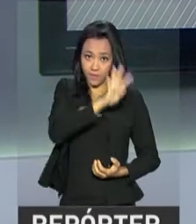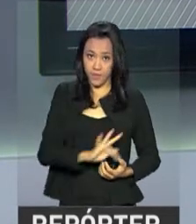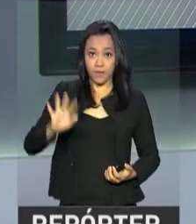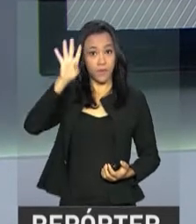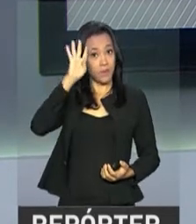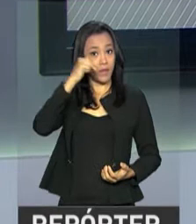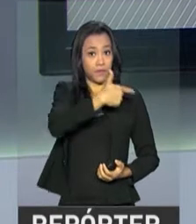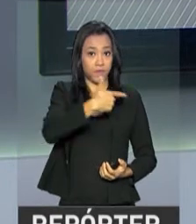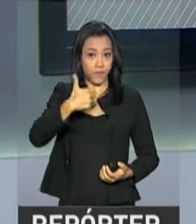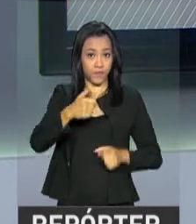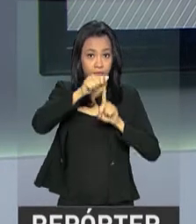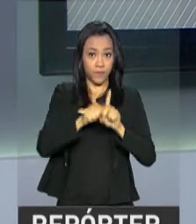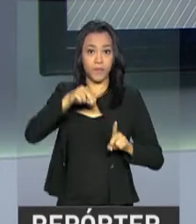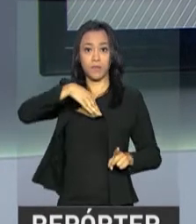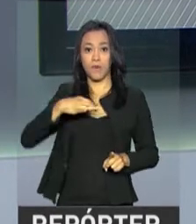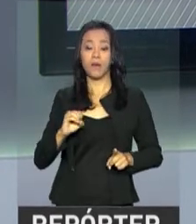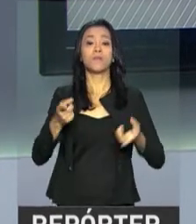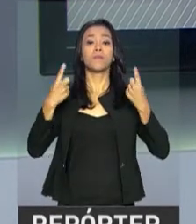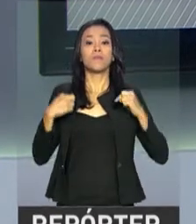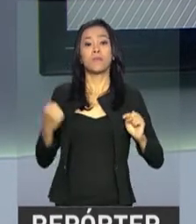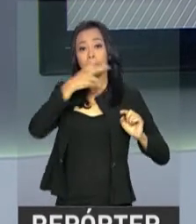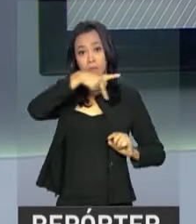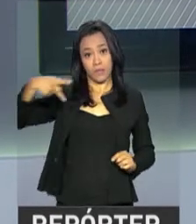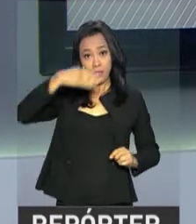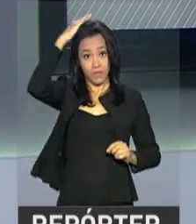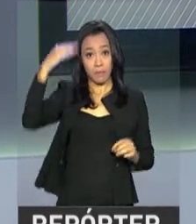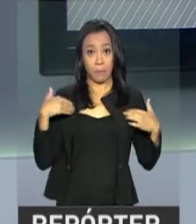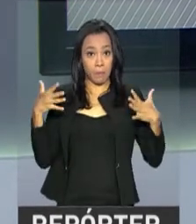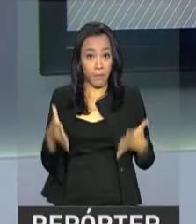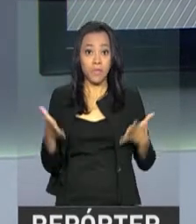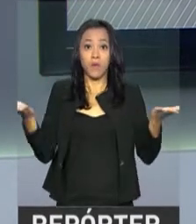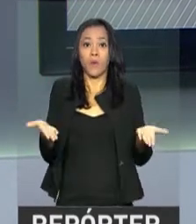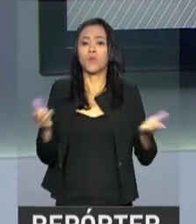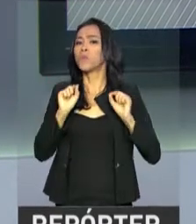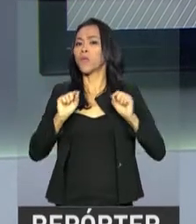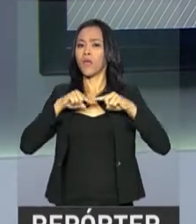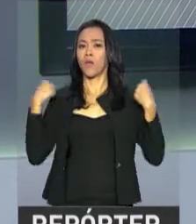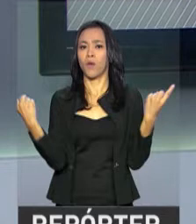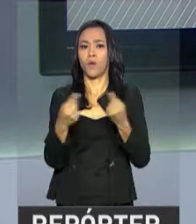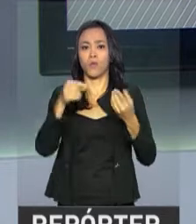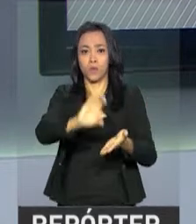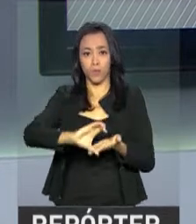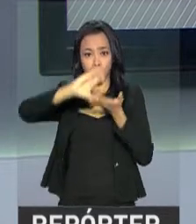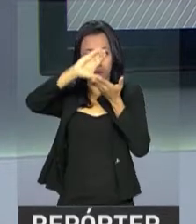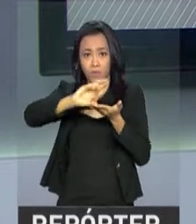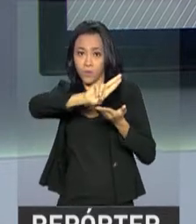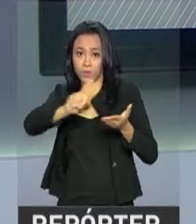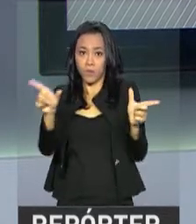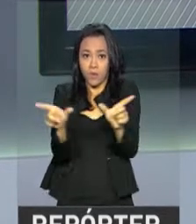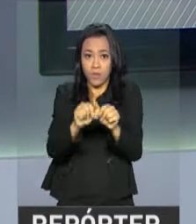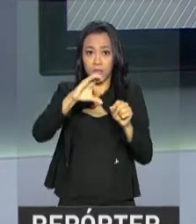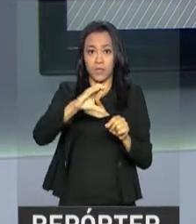21 de março o presidente michel temer participa hoje da reunião do conselho de desenvolvimento econômico e social o